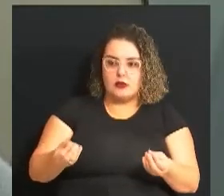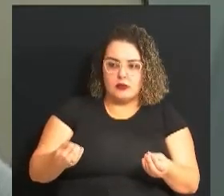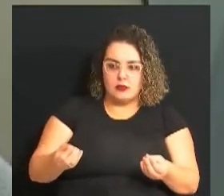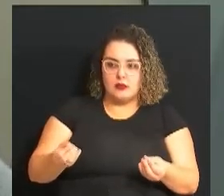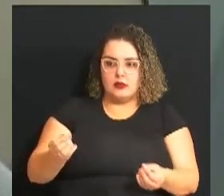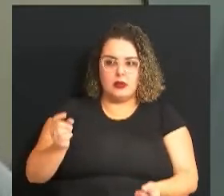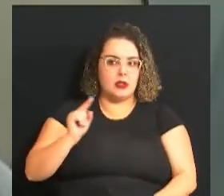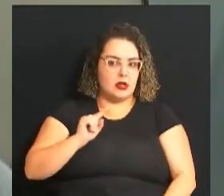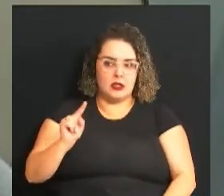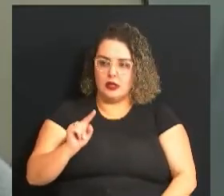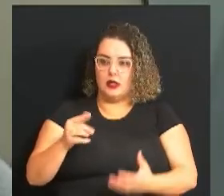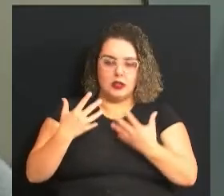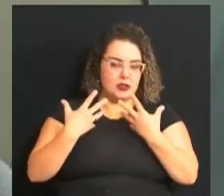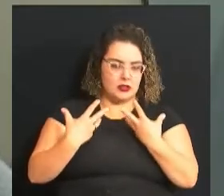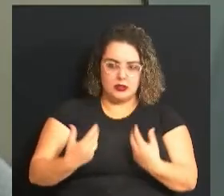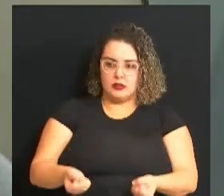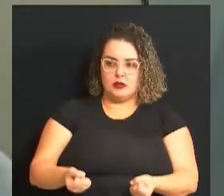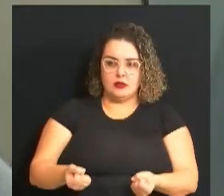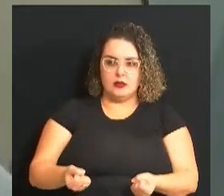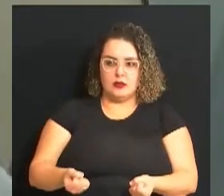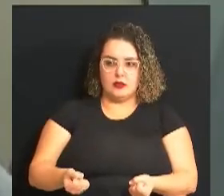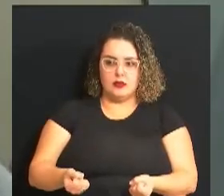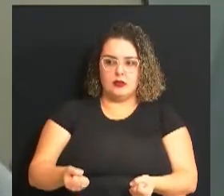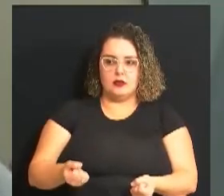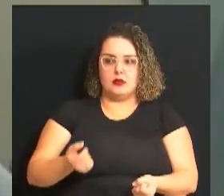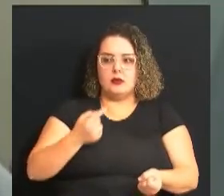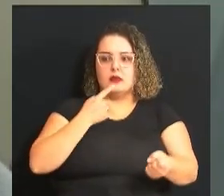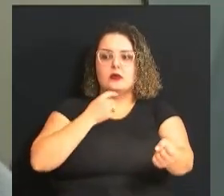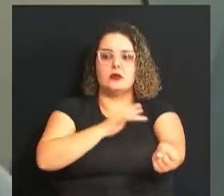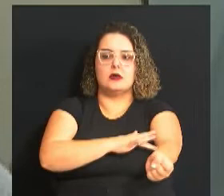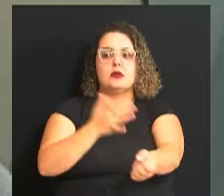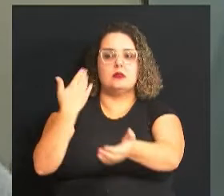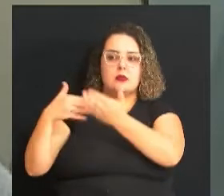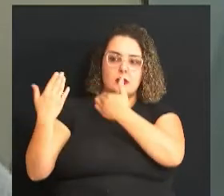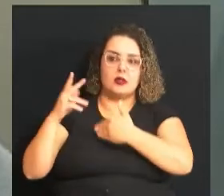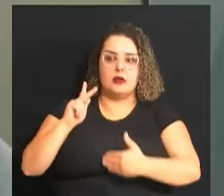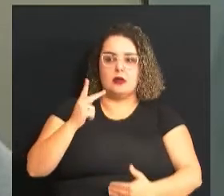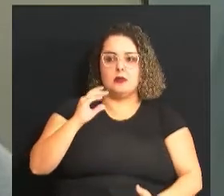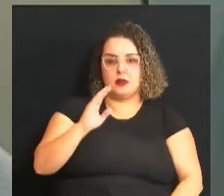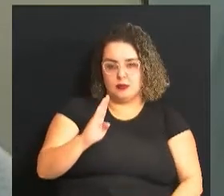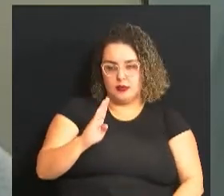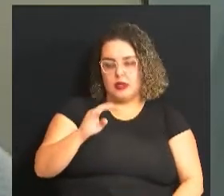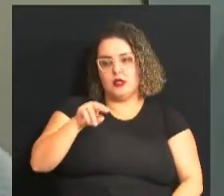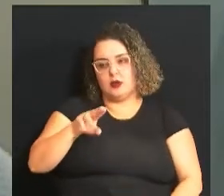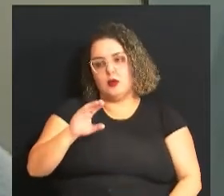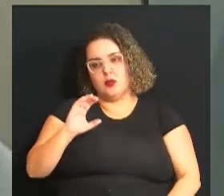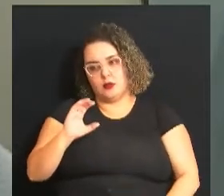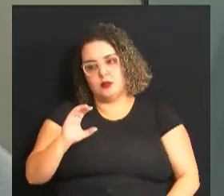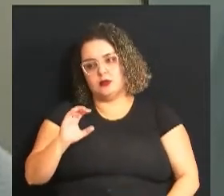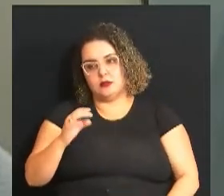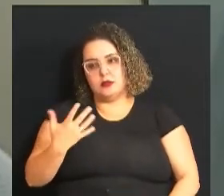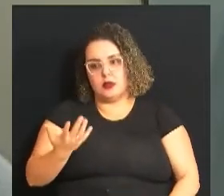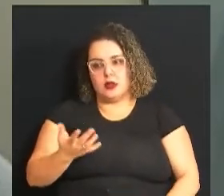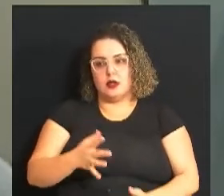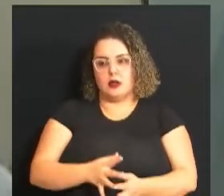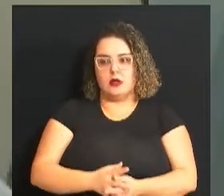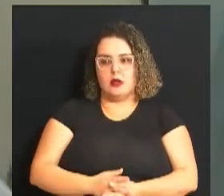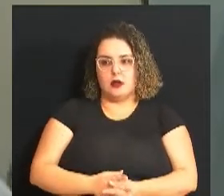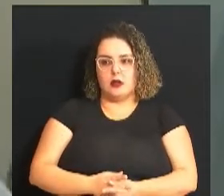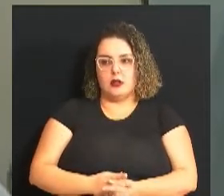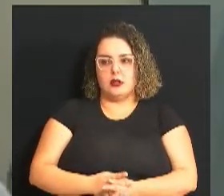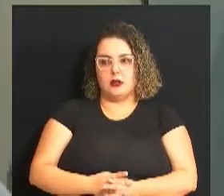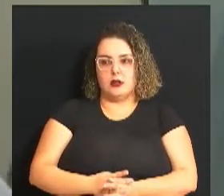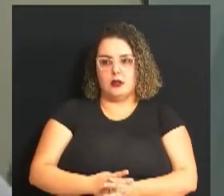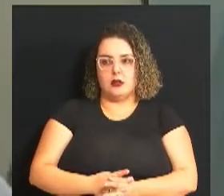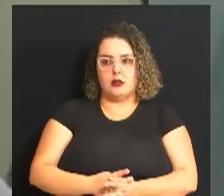não aceitam o sangue do que já teve hepatite B ou hepatite C. Isso é mesmo o paciente